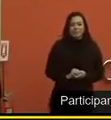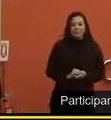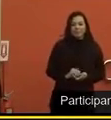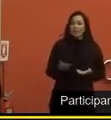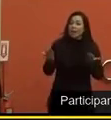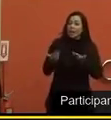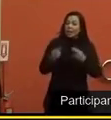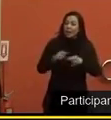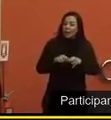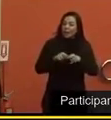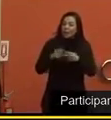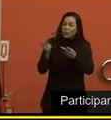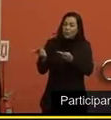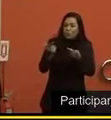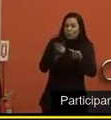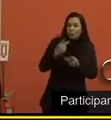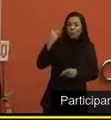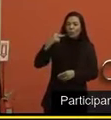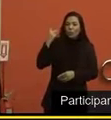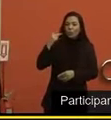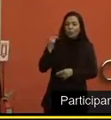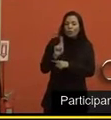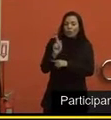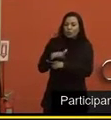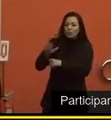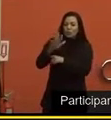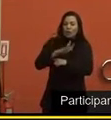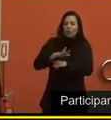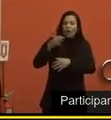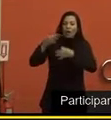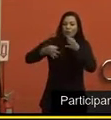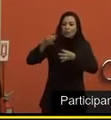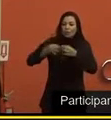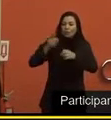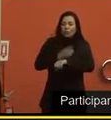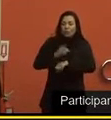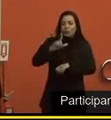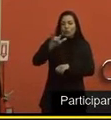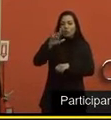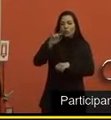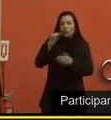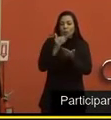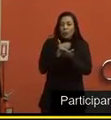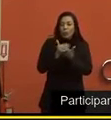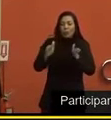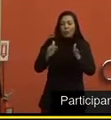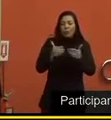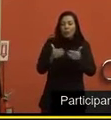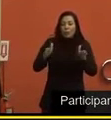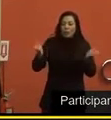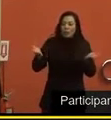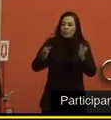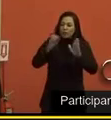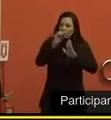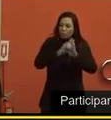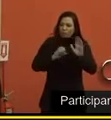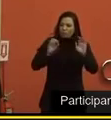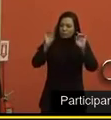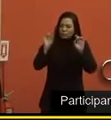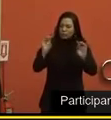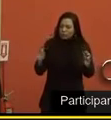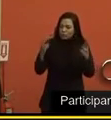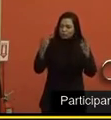Nesse momento, convidamos o Procurador-Geral de Justiça, Dr. Luciano Matos, a fazer a abertura oficial da solenidade.